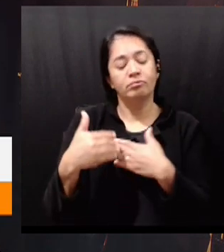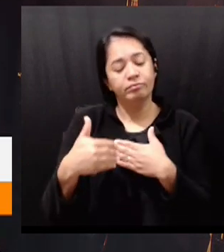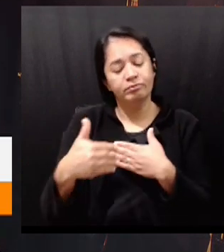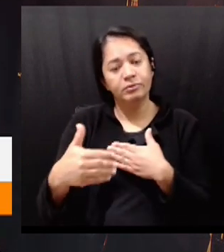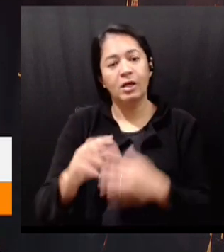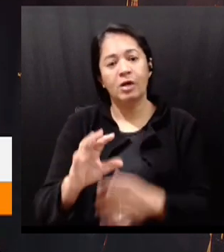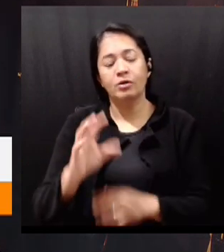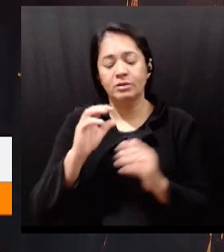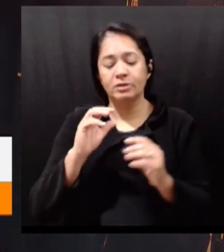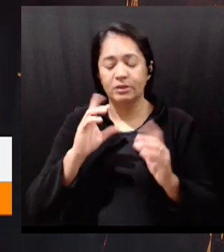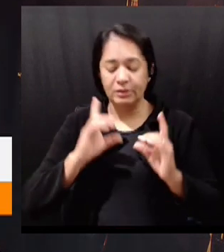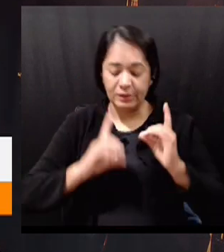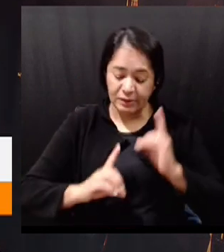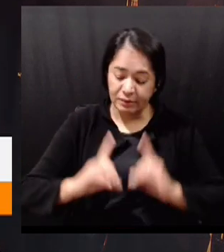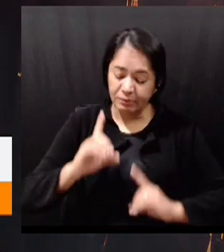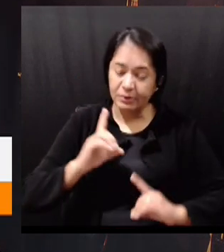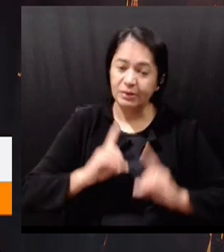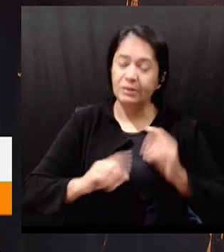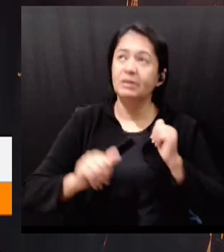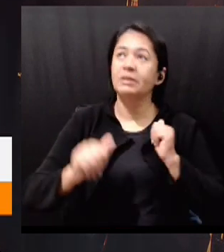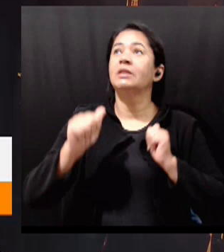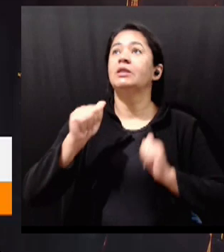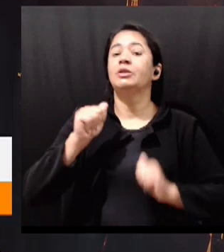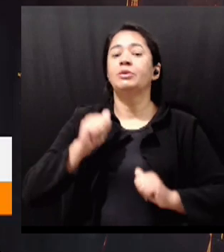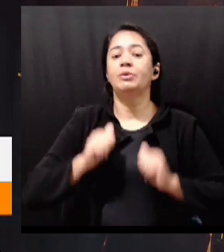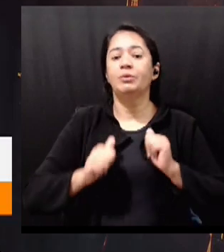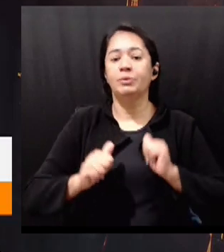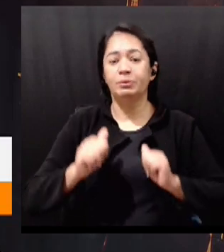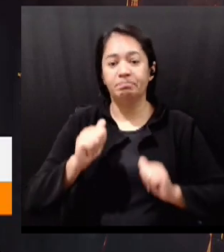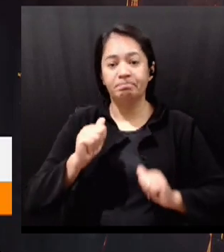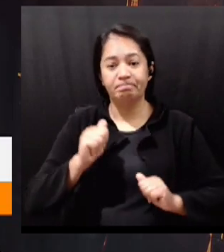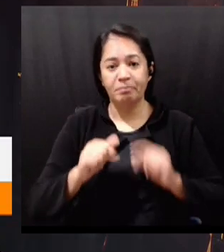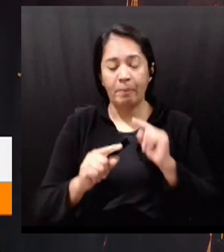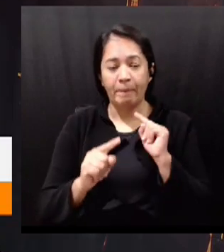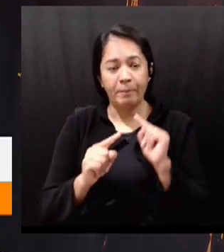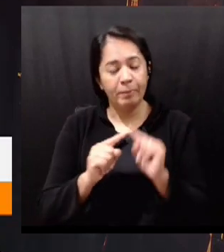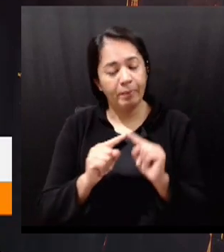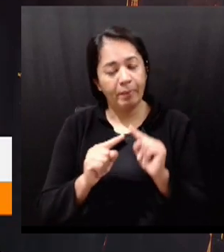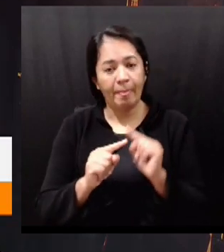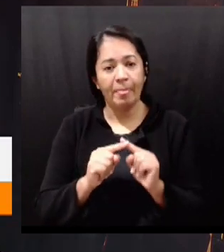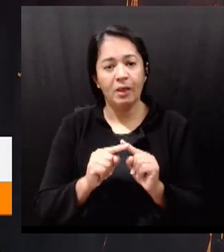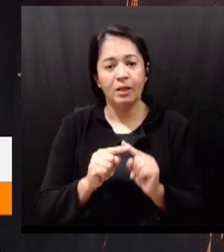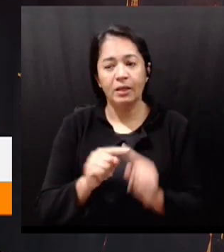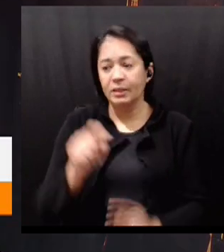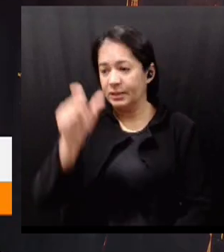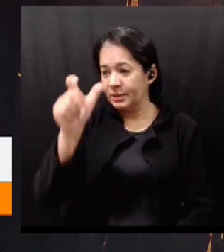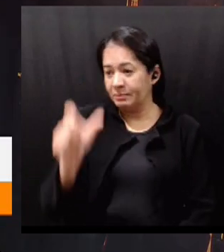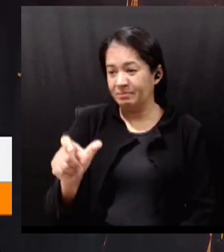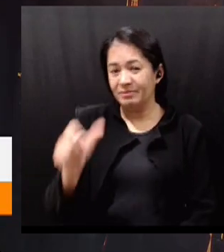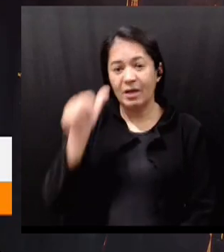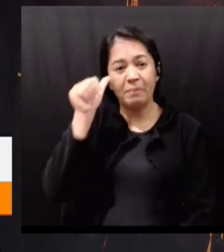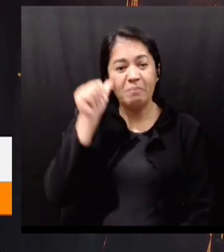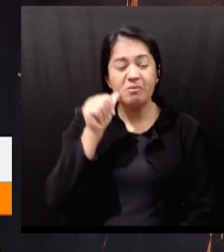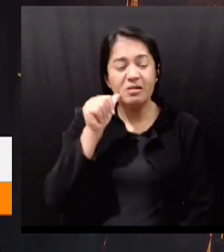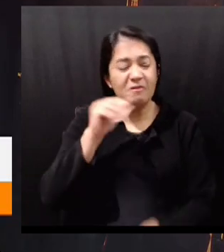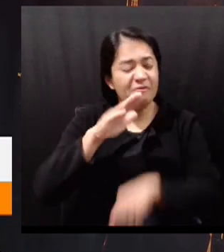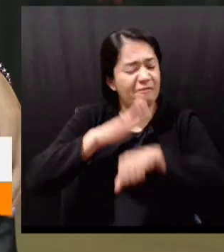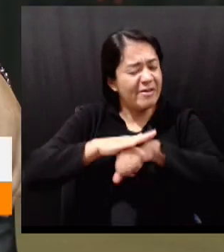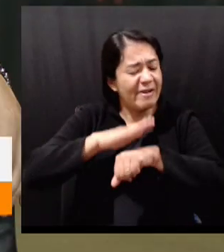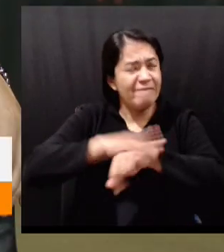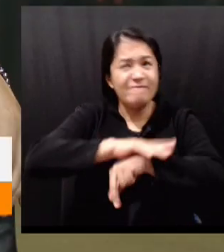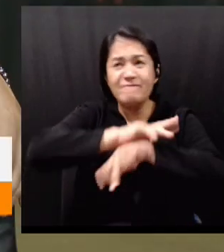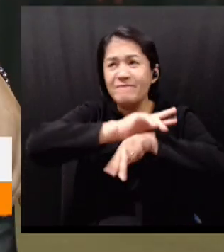depressão, vem a ansiedade, porque esse ser multitarefas, ele um momento